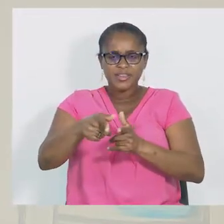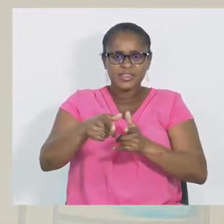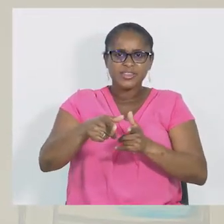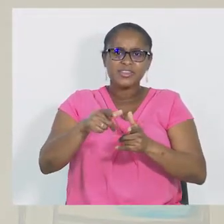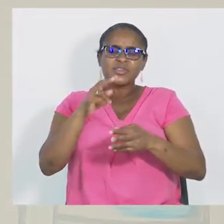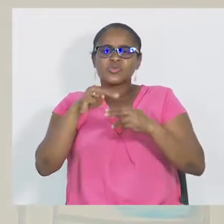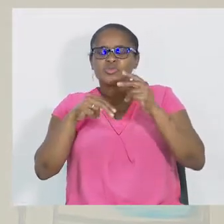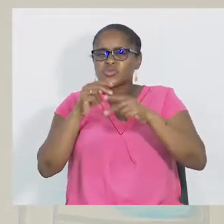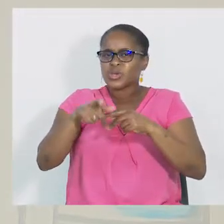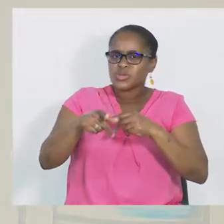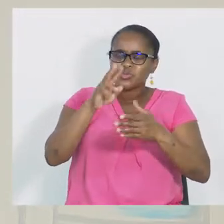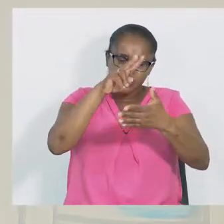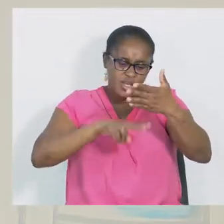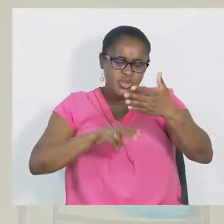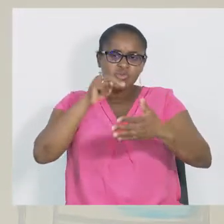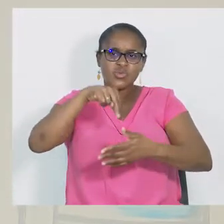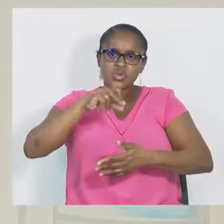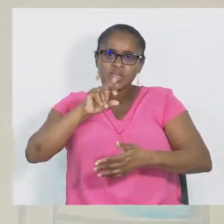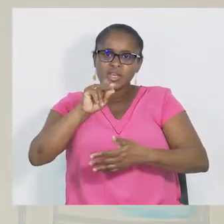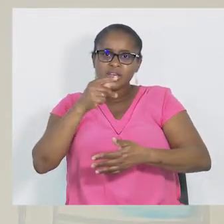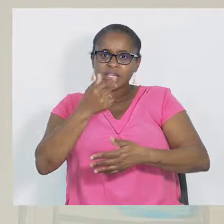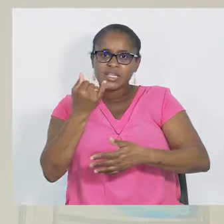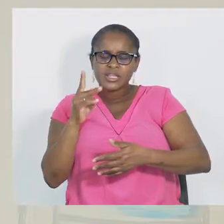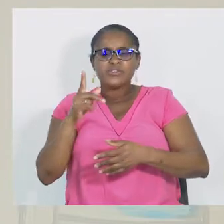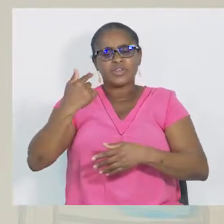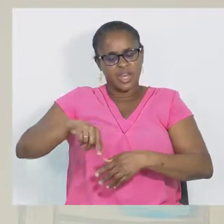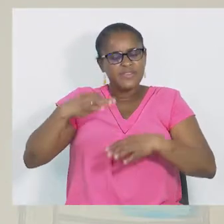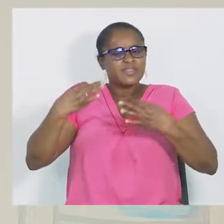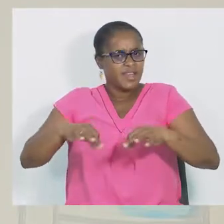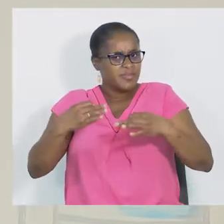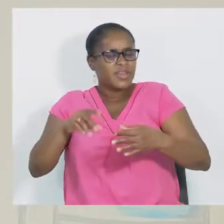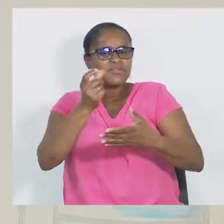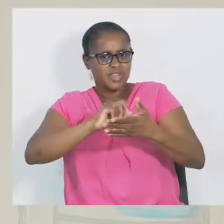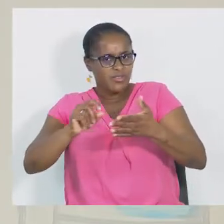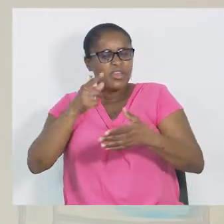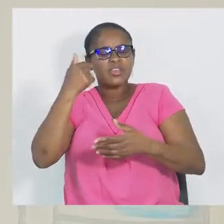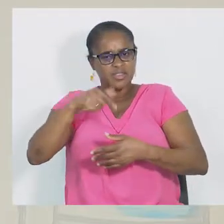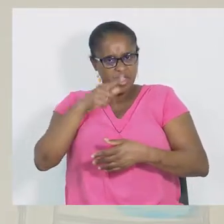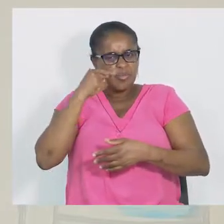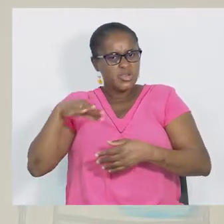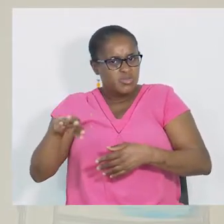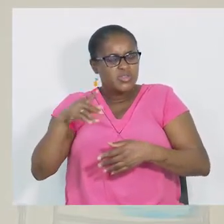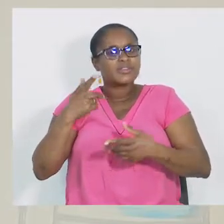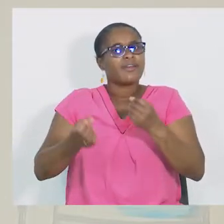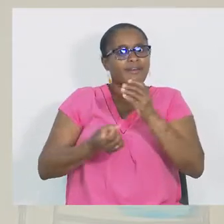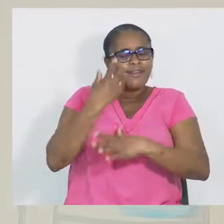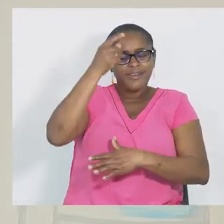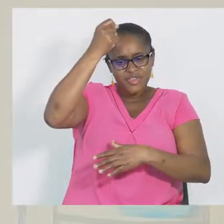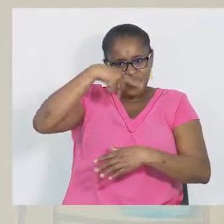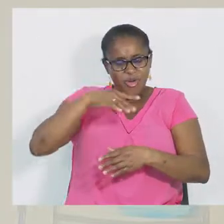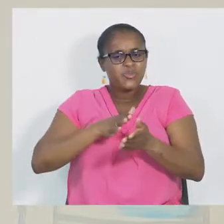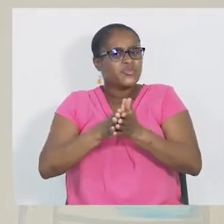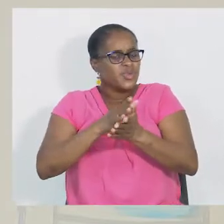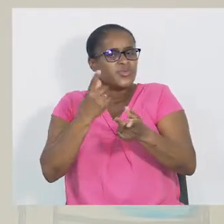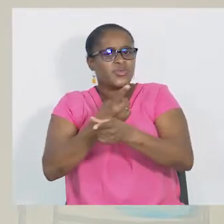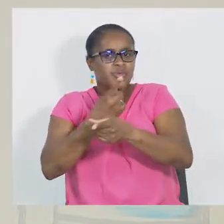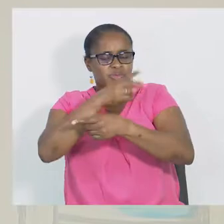no final do texto tem nome lá do autor, ou da autora, neste caso, a Natasha Magalhães, que é uma